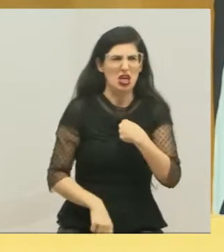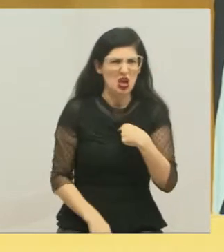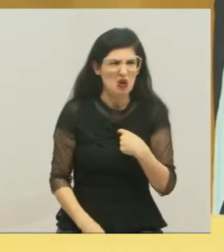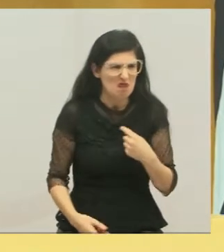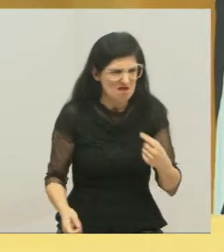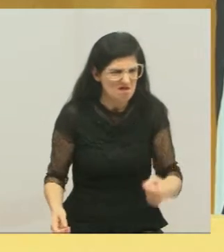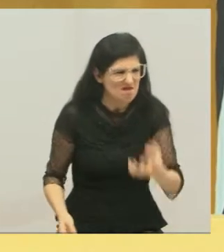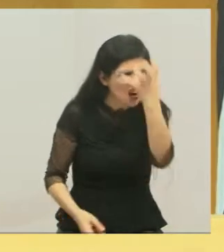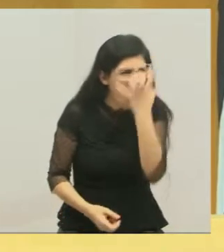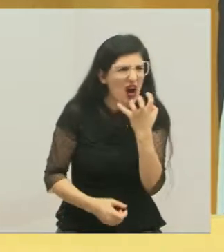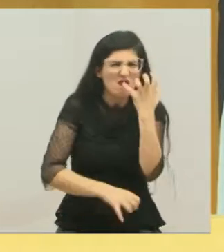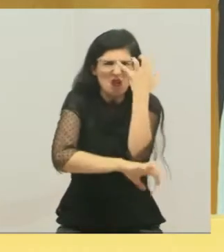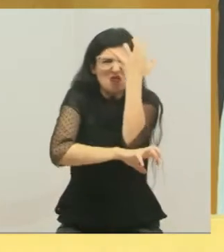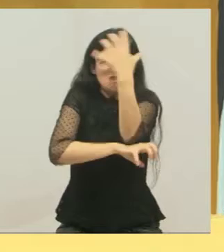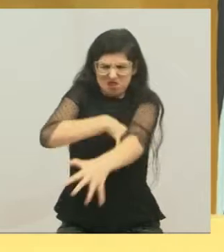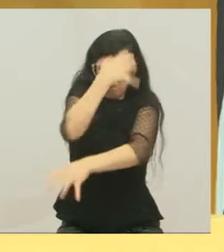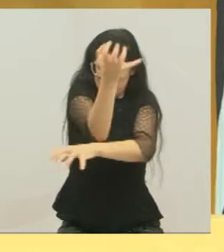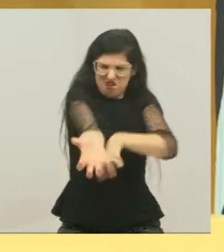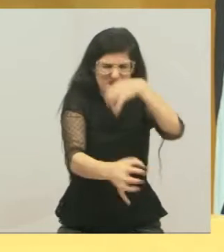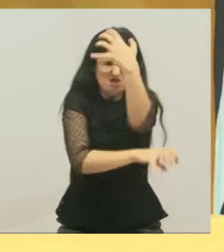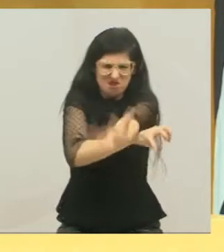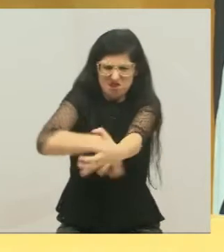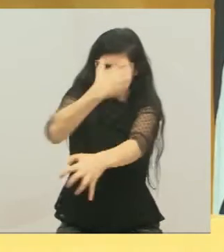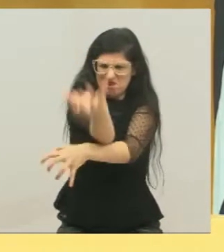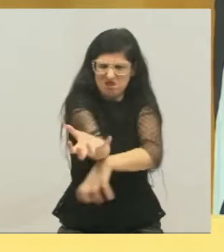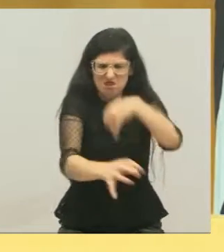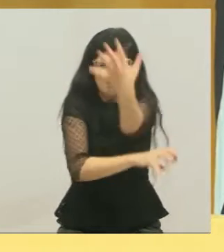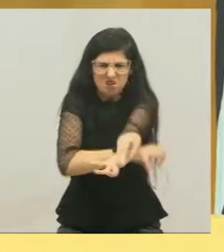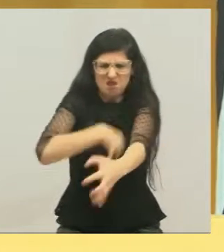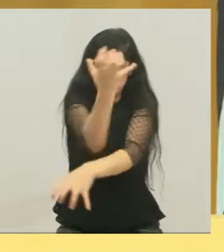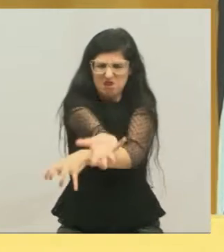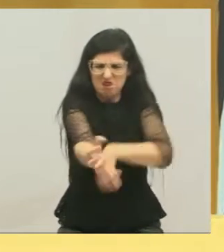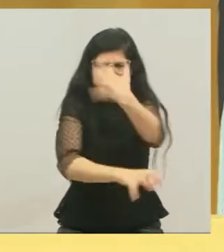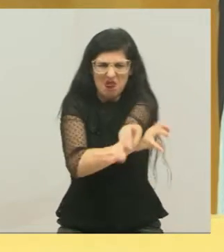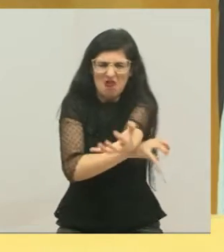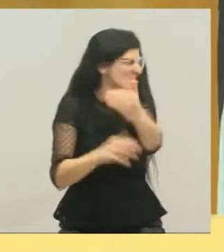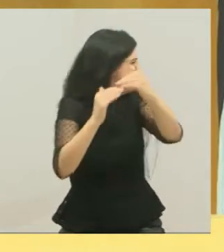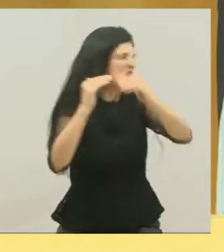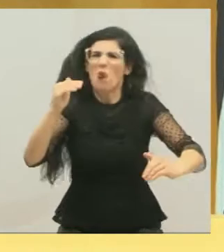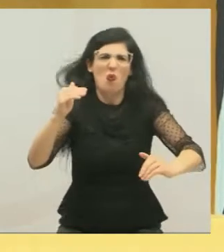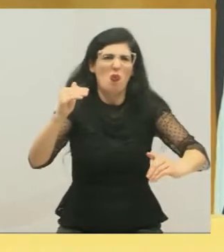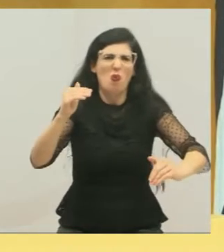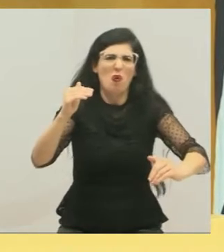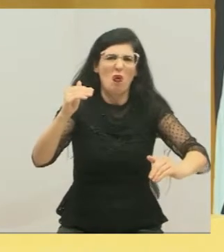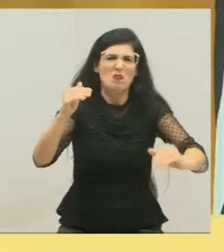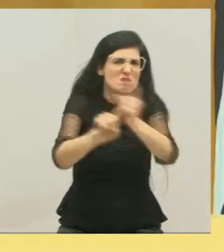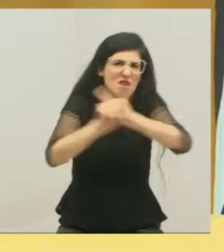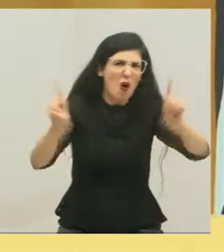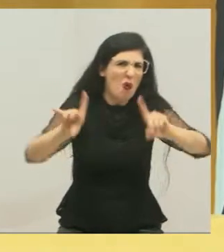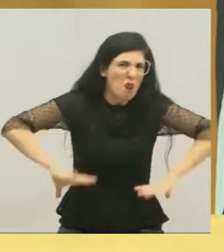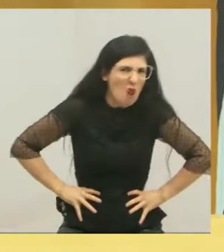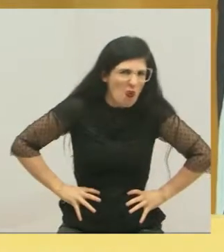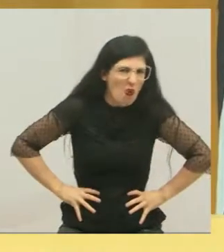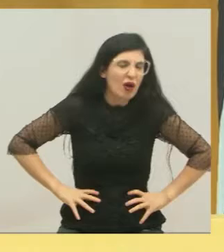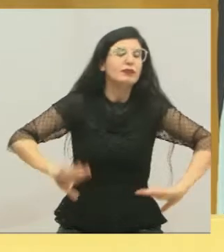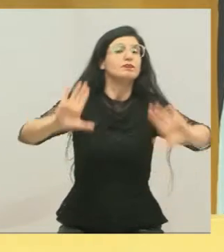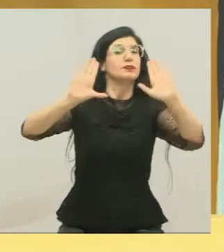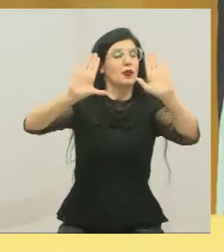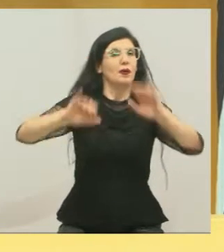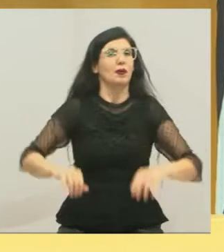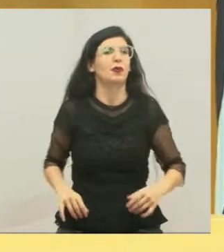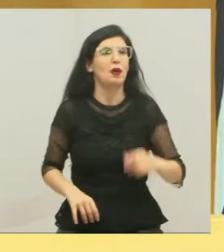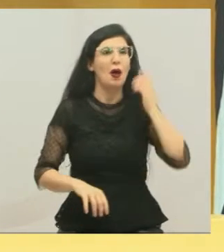estão destruindo o nosso Brasil e eu não tenho político de estimação o meu político de estimação é aquele